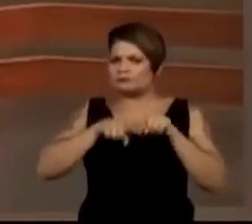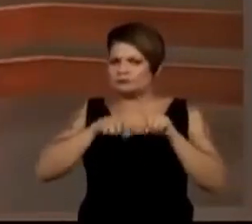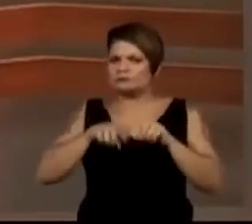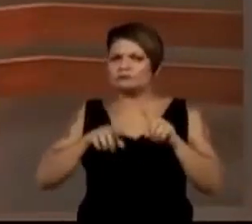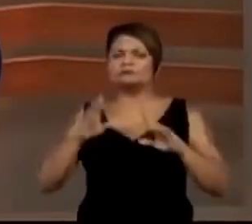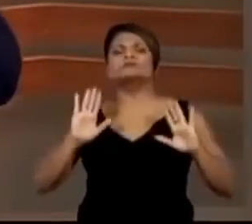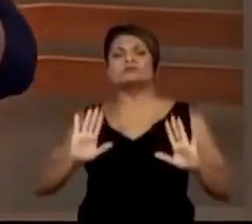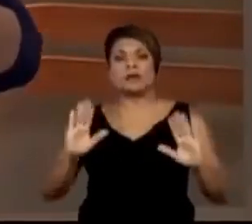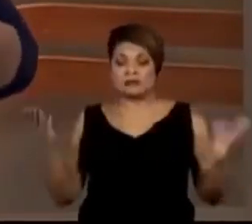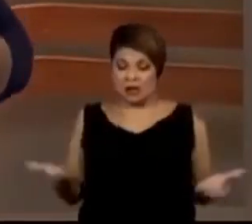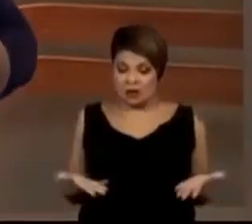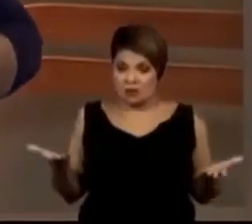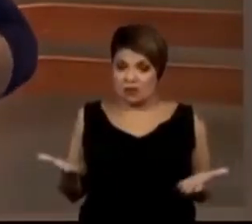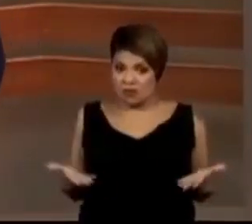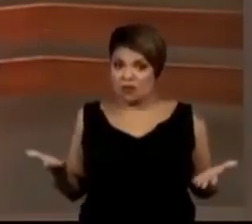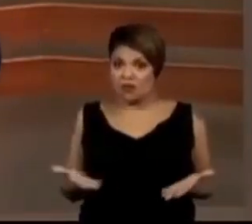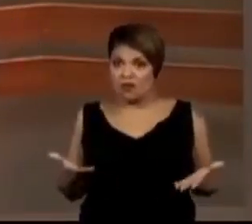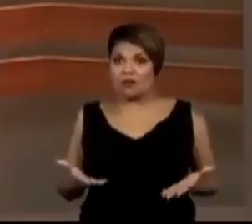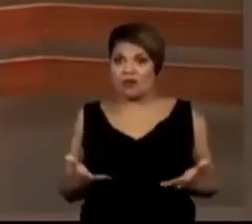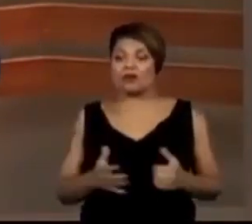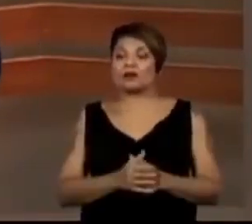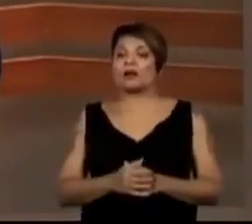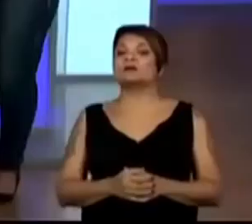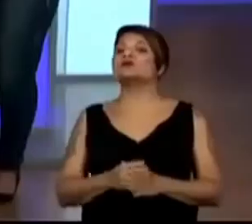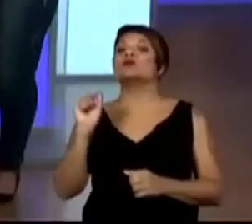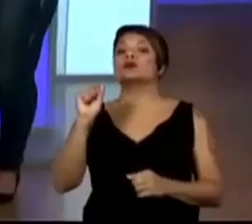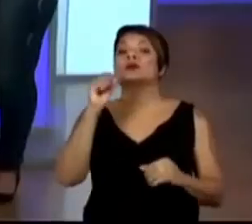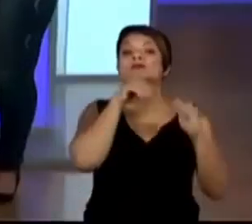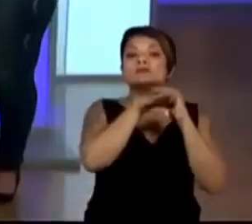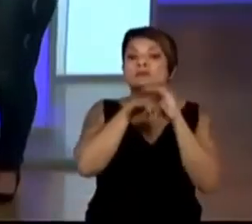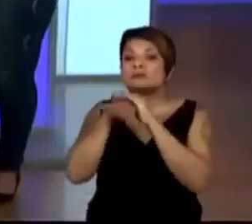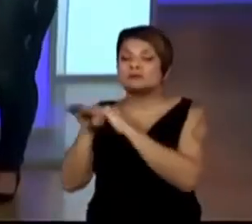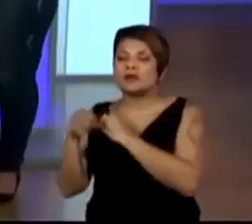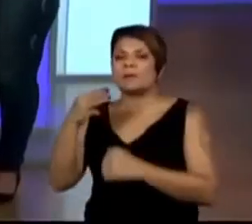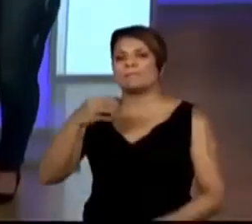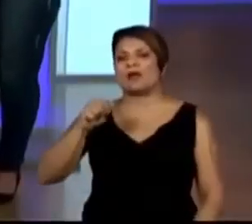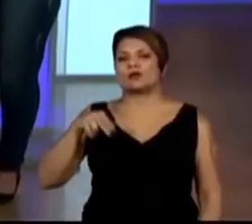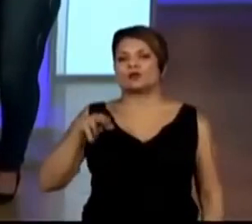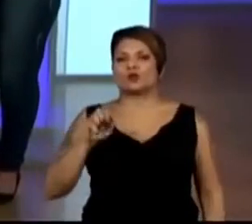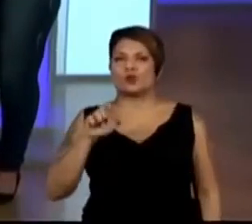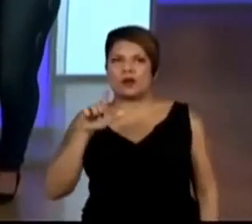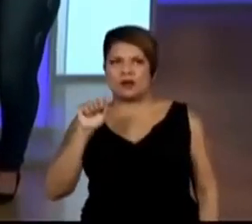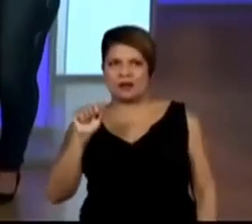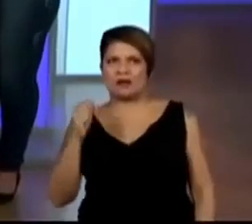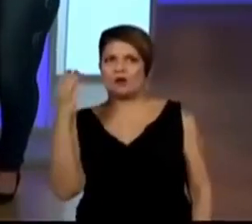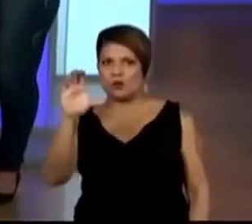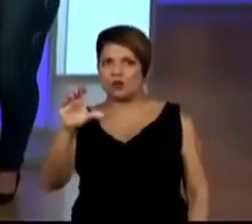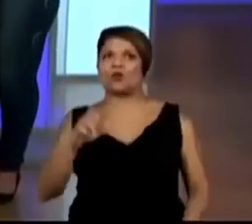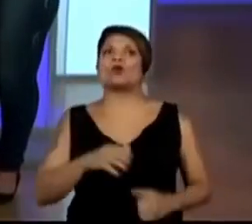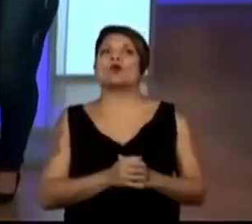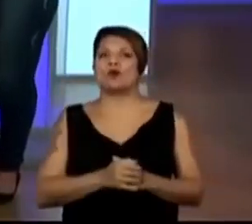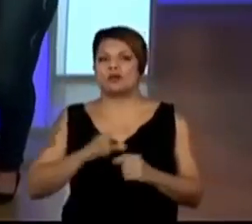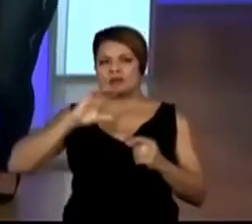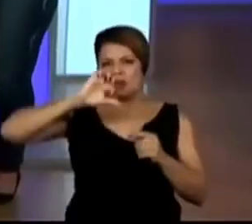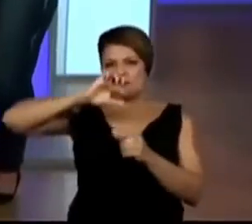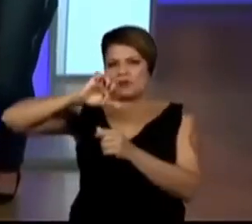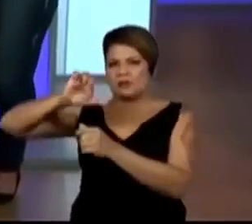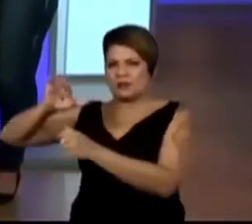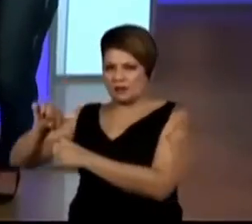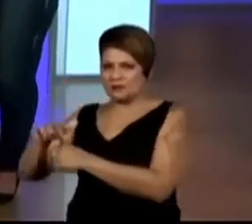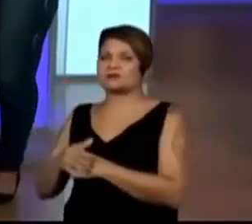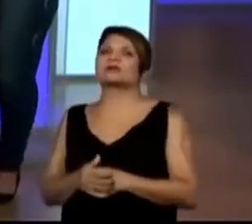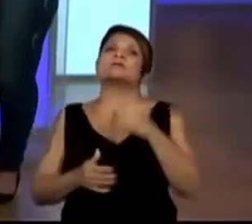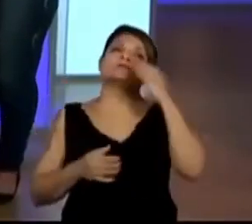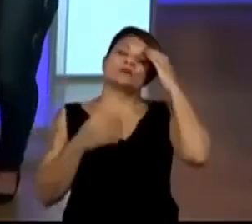manusear. Mas a situação de vivência vai ser com que coleção? A Manuela falou tampinhas. E olha que orgulho quando eles começam assim.